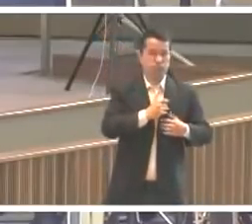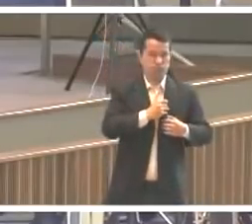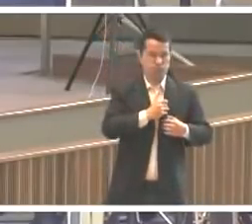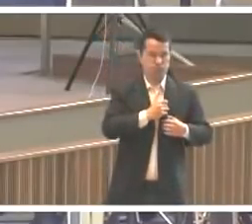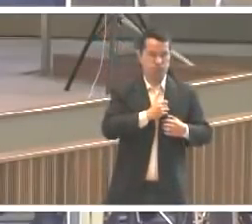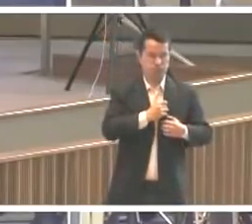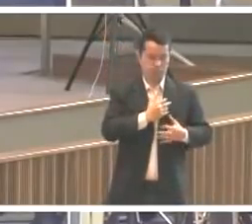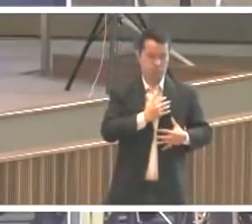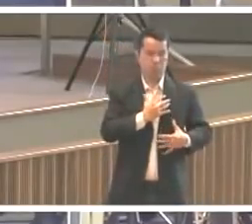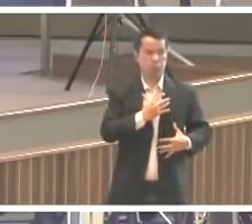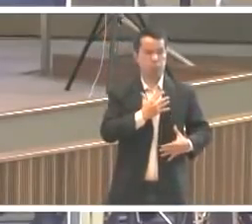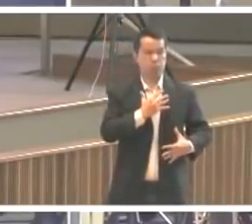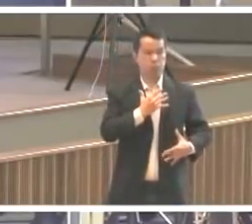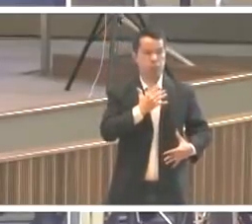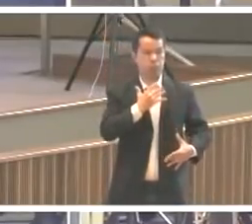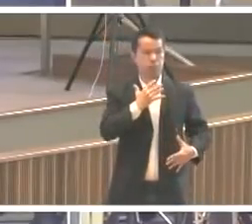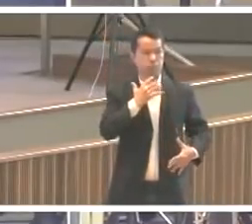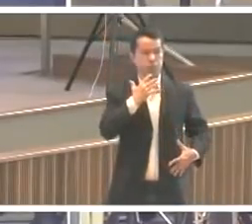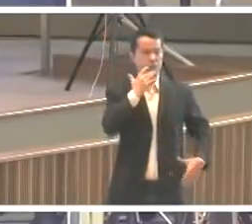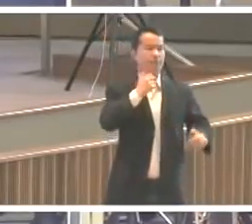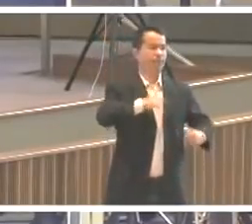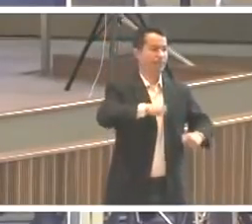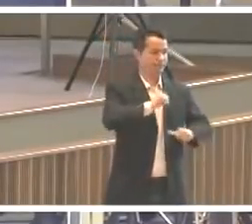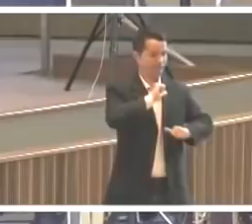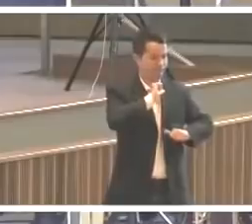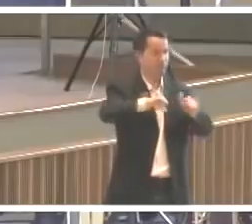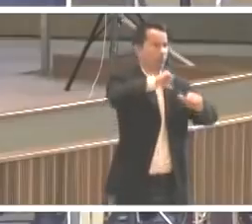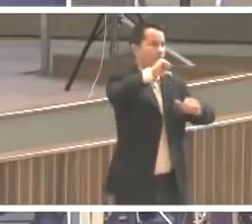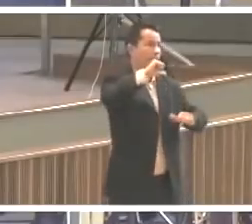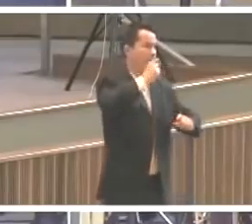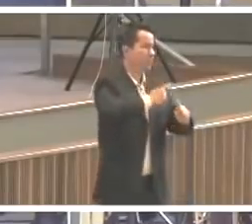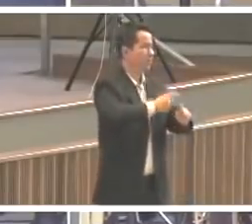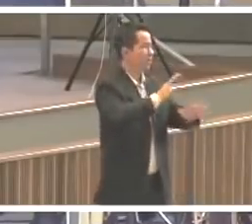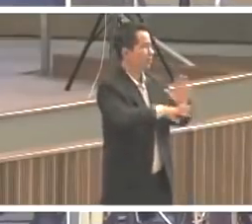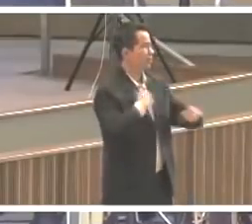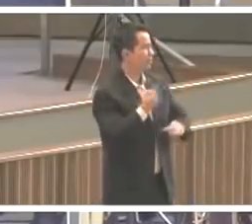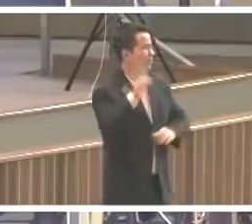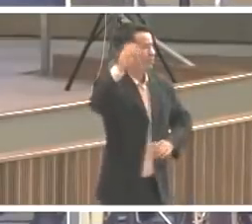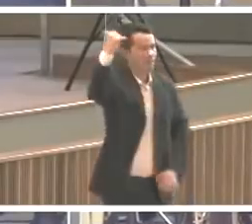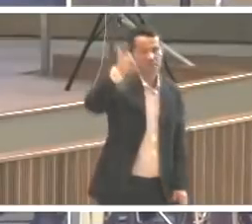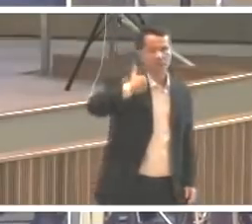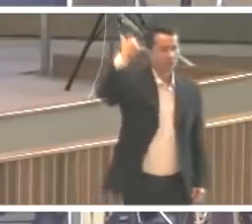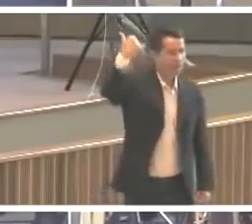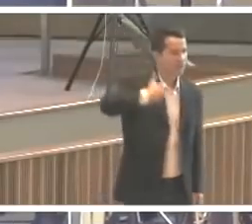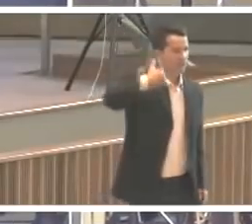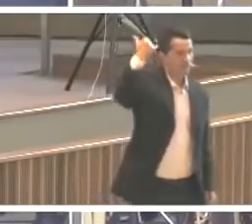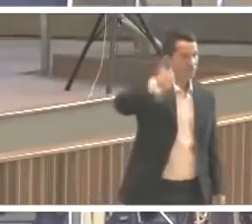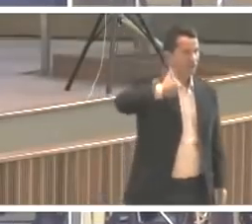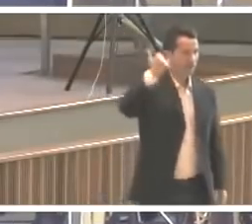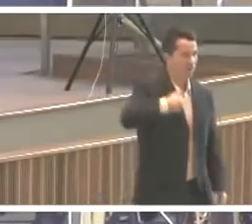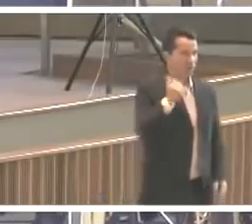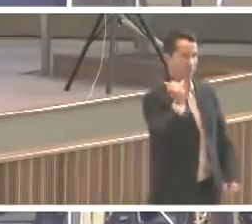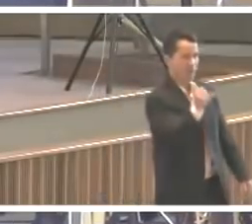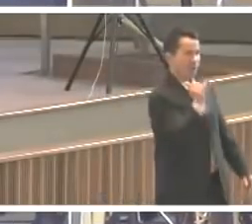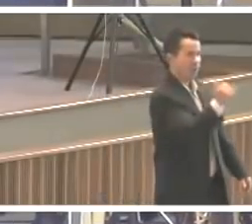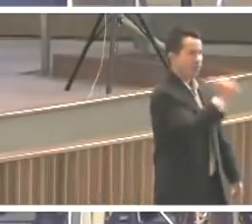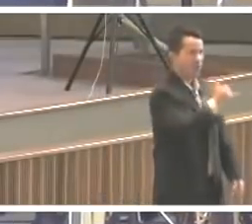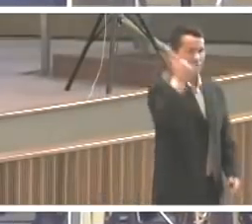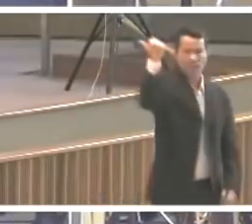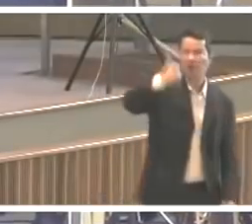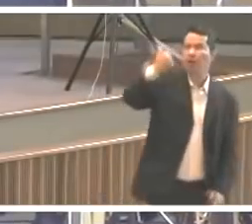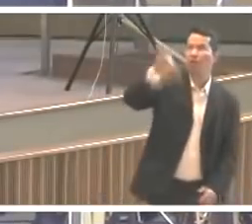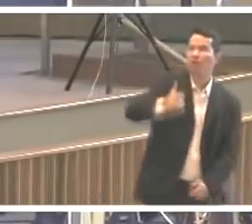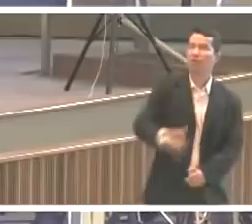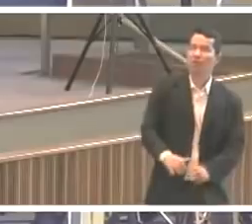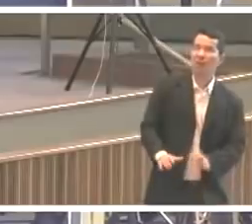Porque se a gente não for capaz de perceber o que Deus está querendo falar conosco, a gente vai deixar passar a oportunidade.